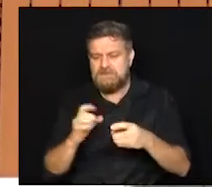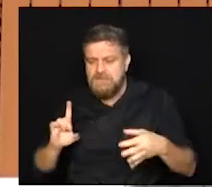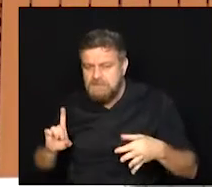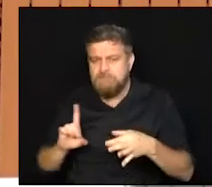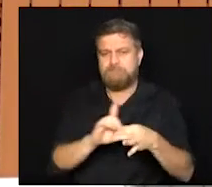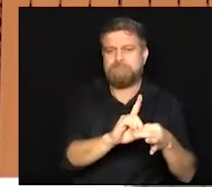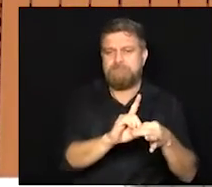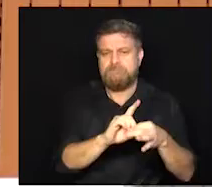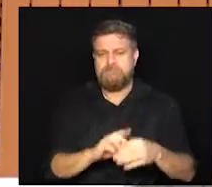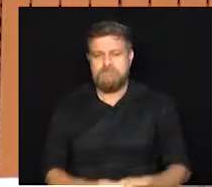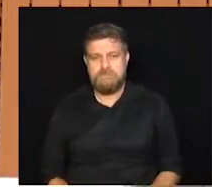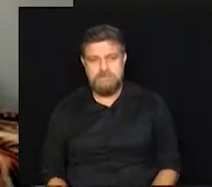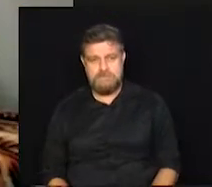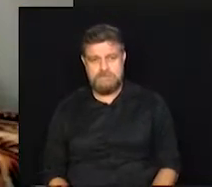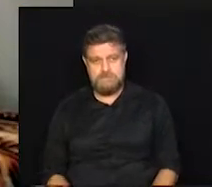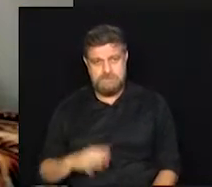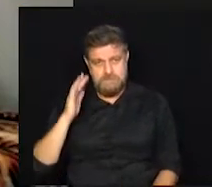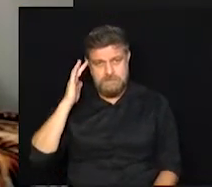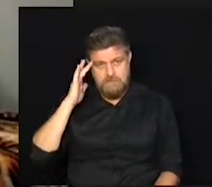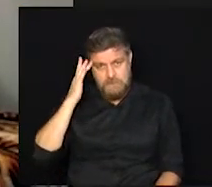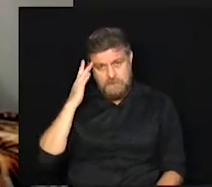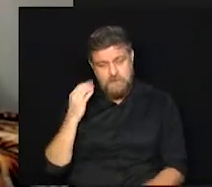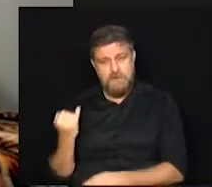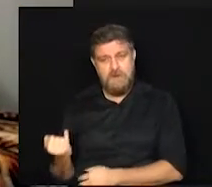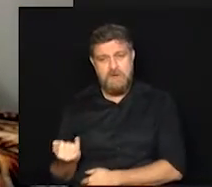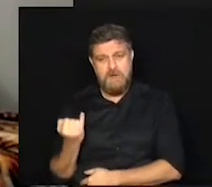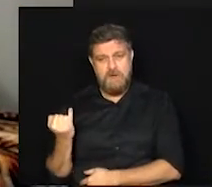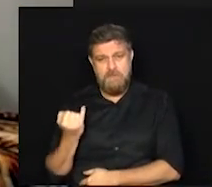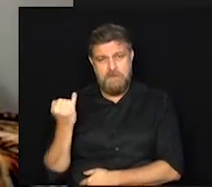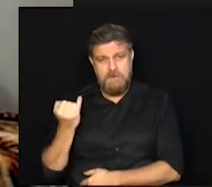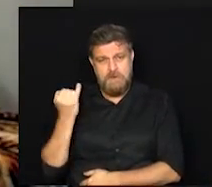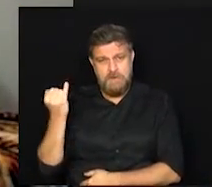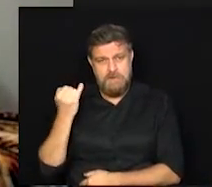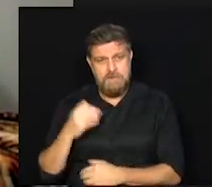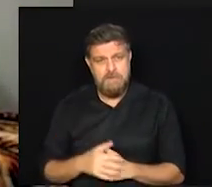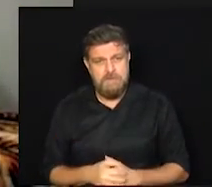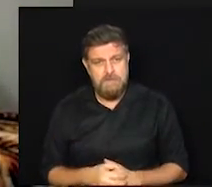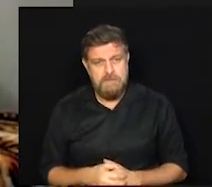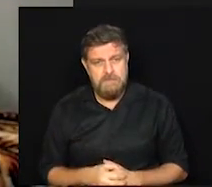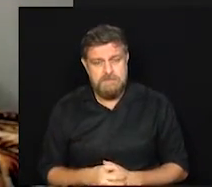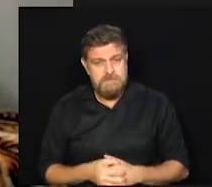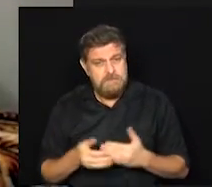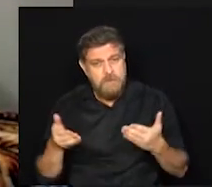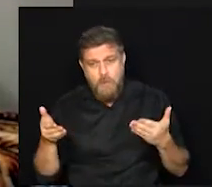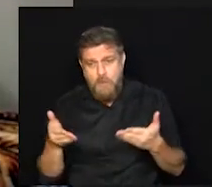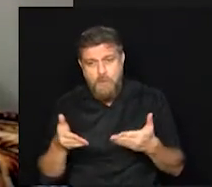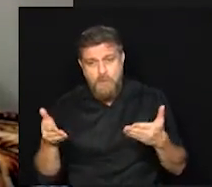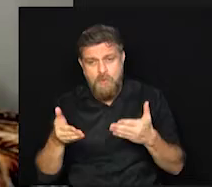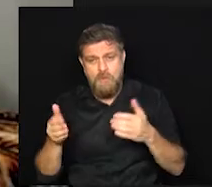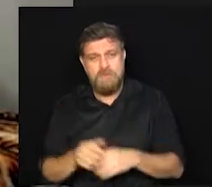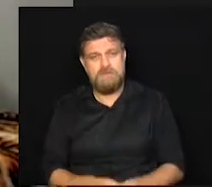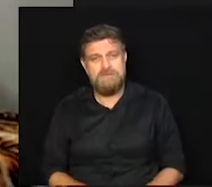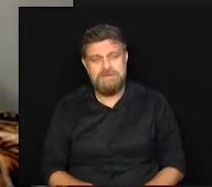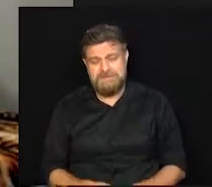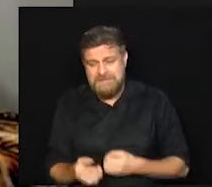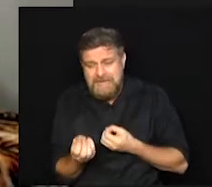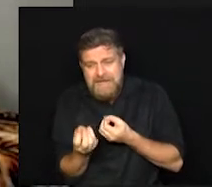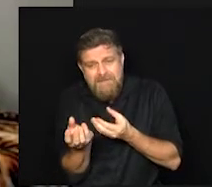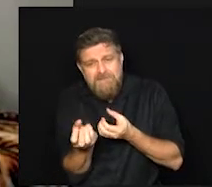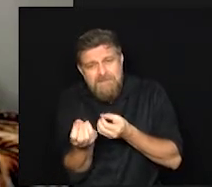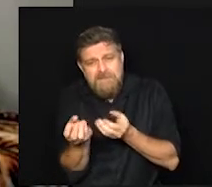Eu acho muito importante frisar assim, que hoje em dia falta muita